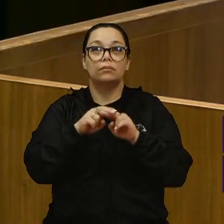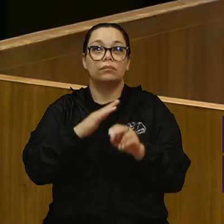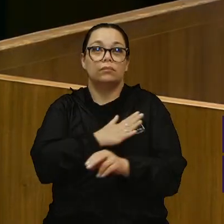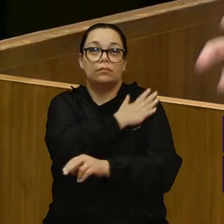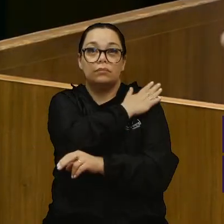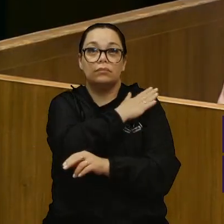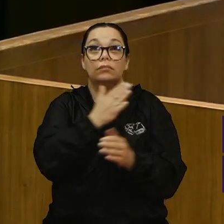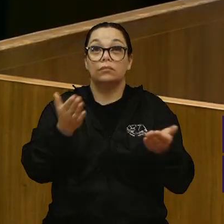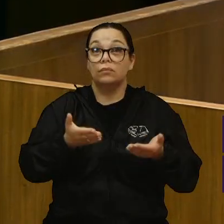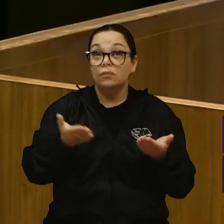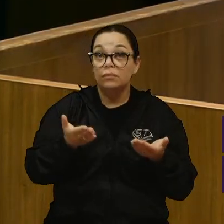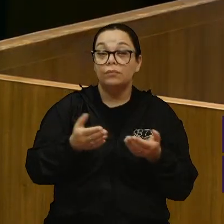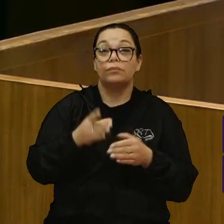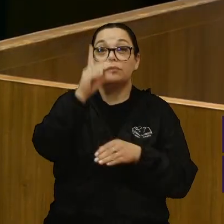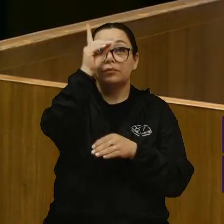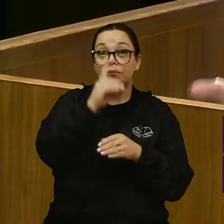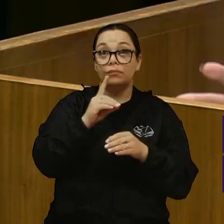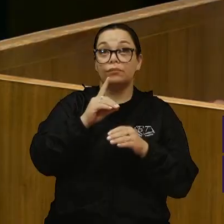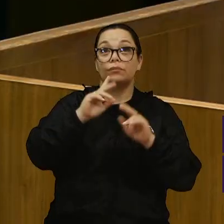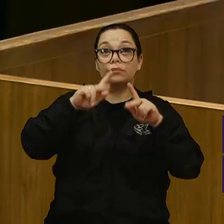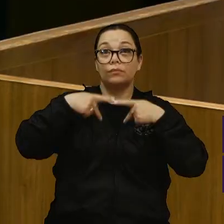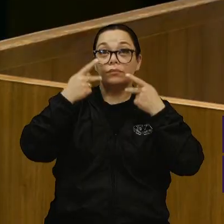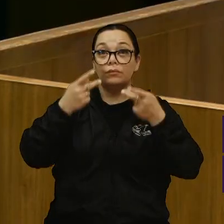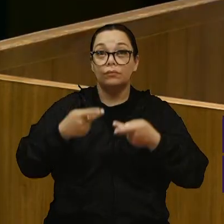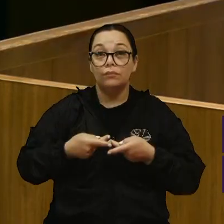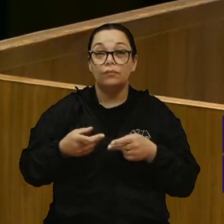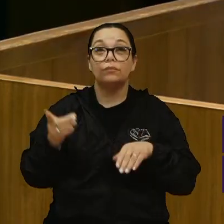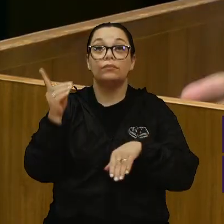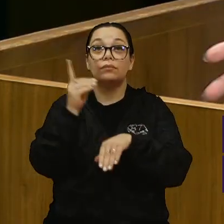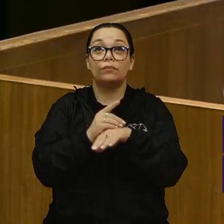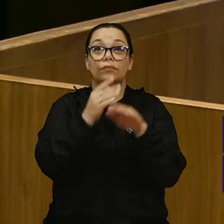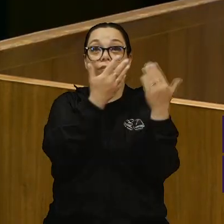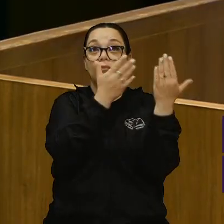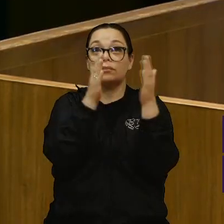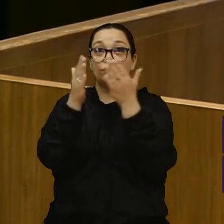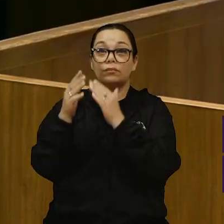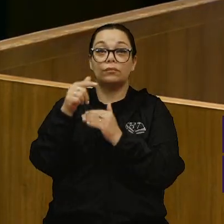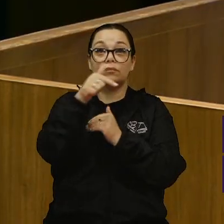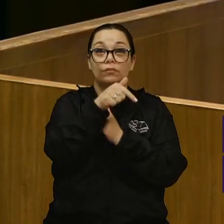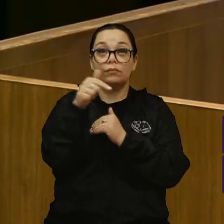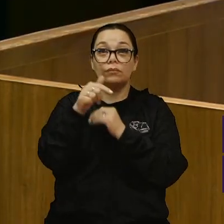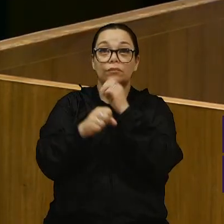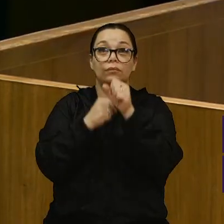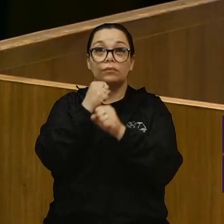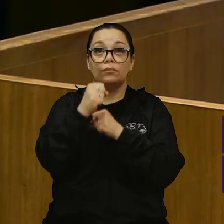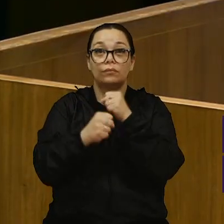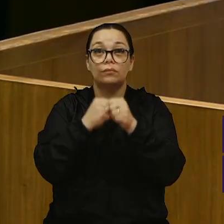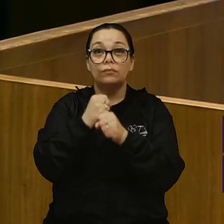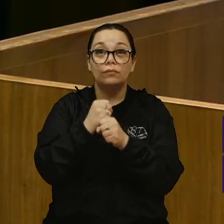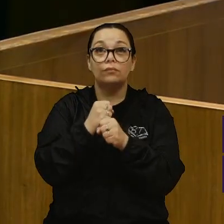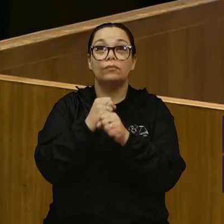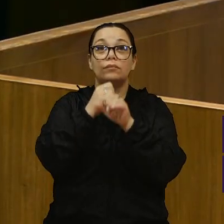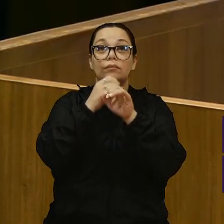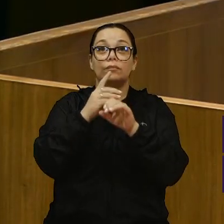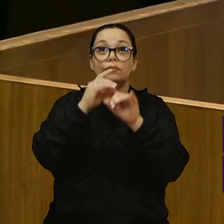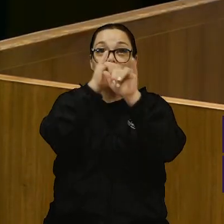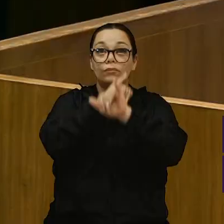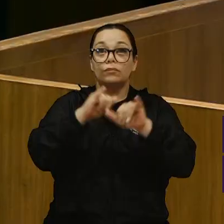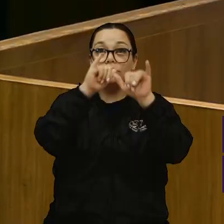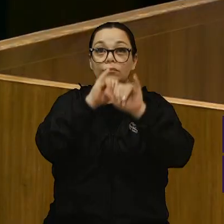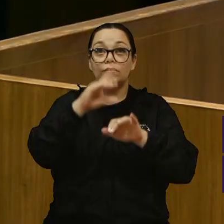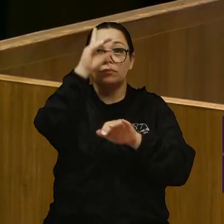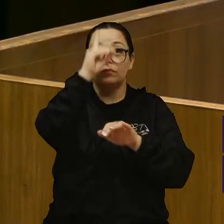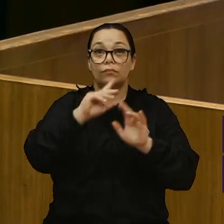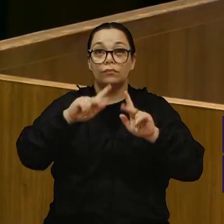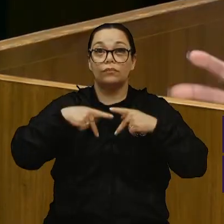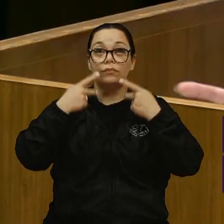no Dia dos Direitos Humanos, no dia que se comemora 77 anos da Declaração dos Direitos Humanos,